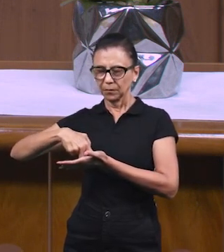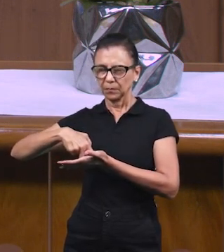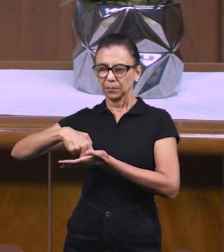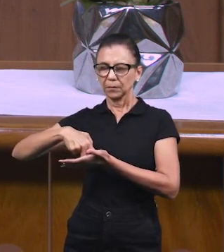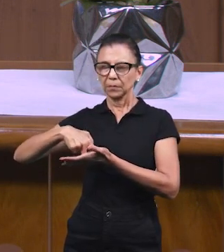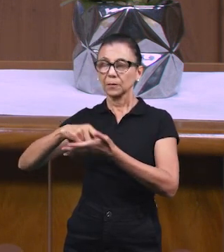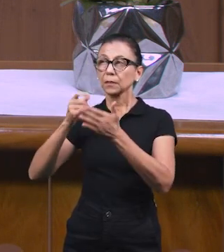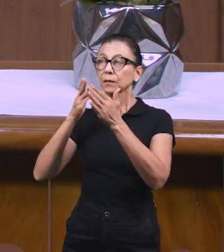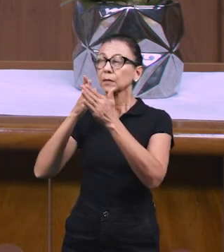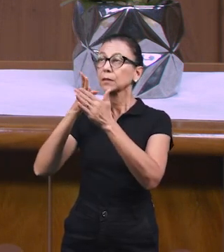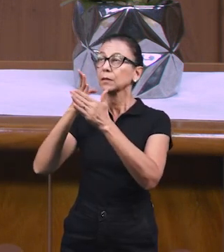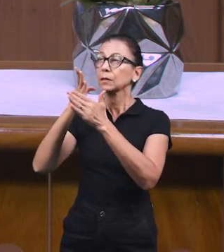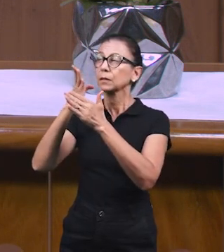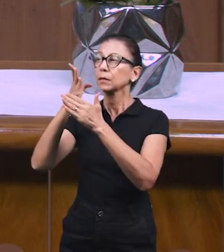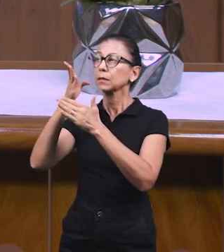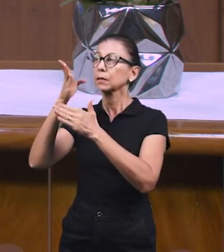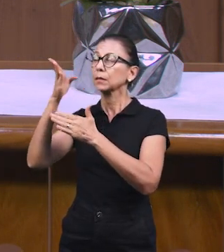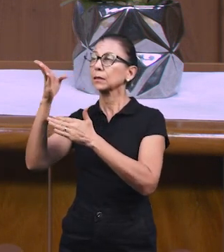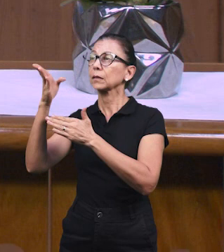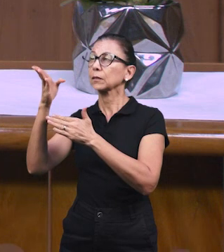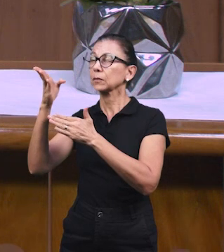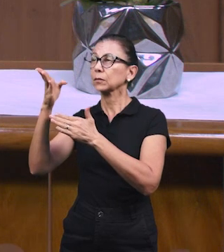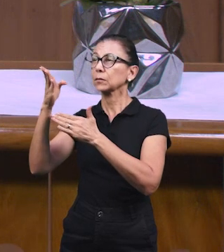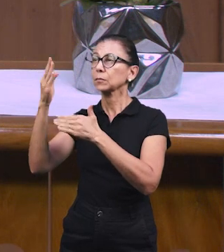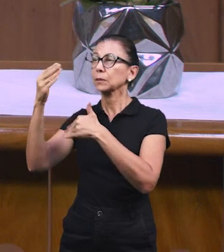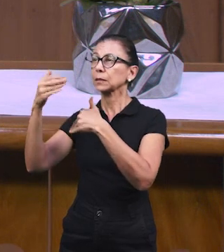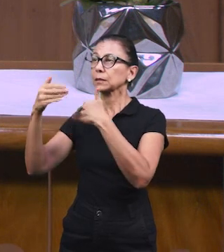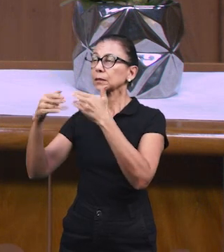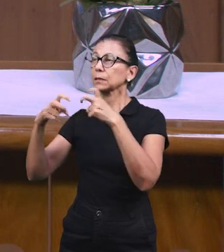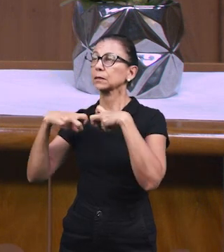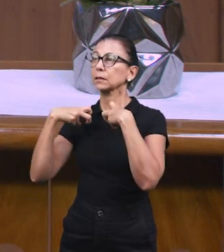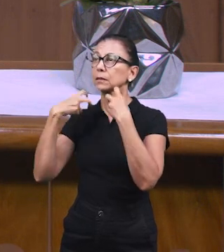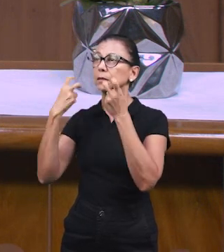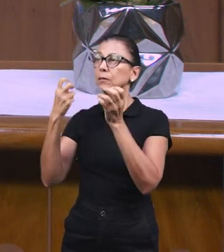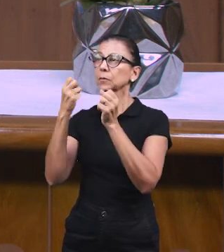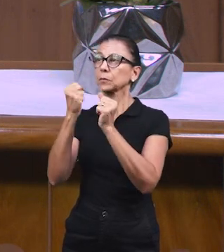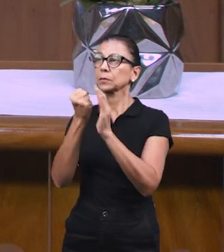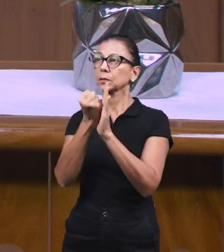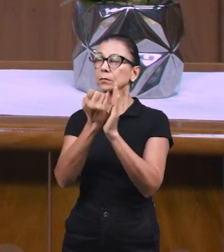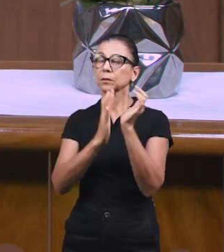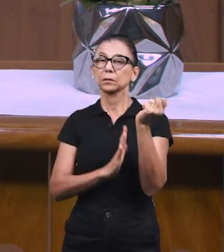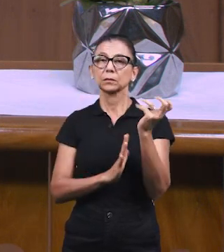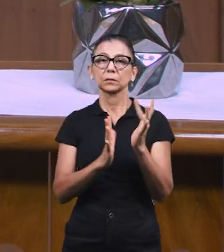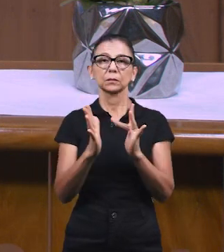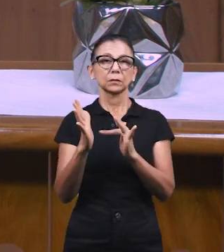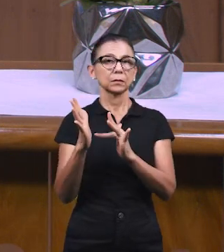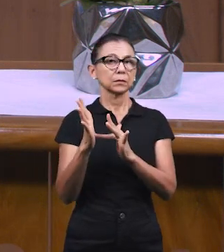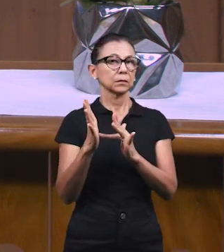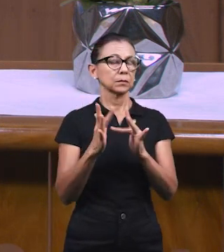e nos achegamos a Ti clamando pelo poder que há no sangue de Jesus.